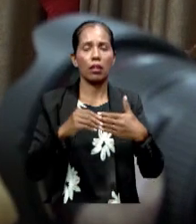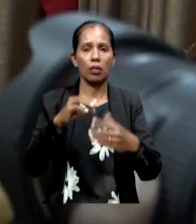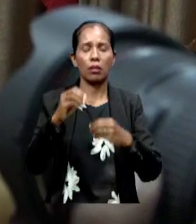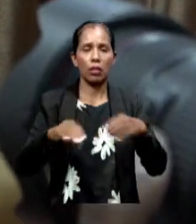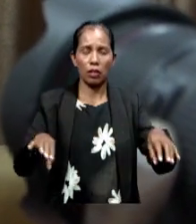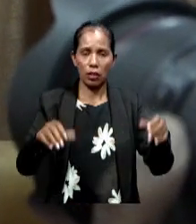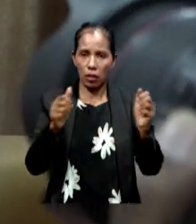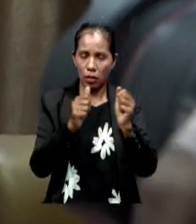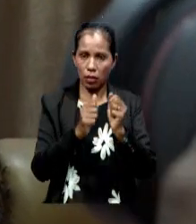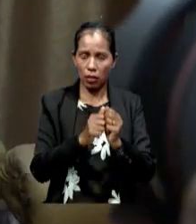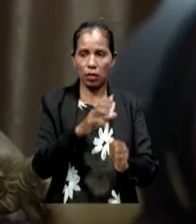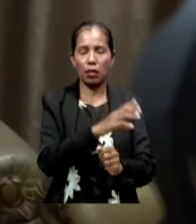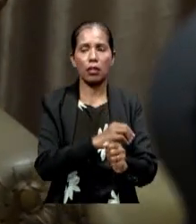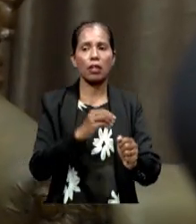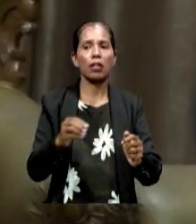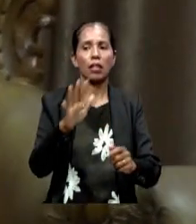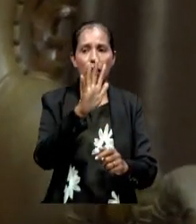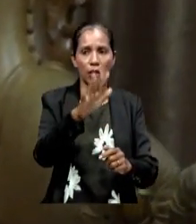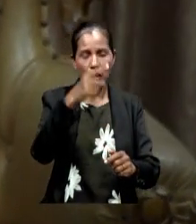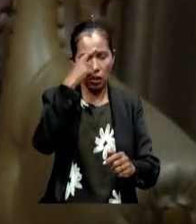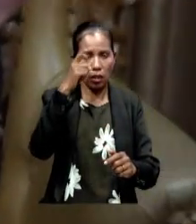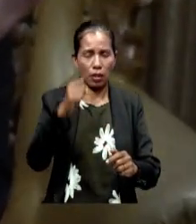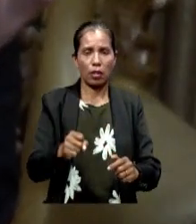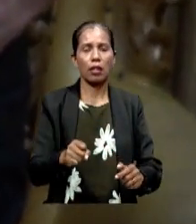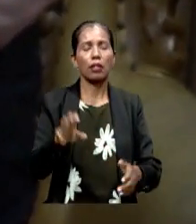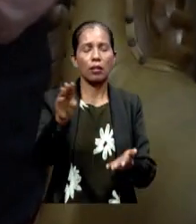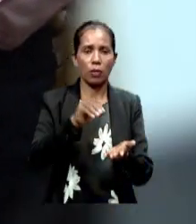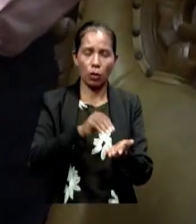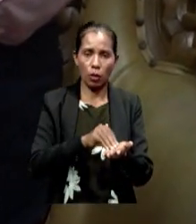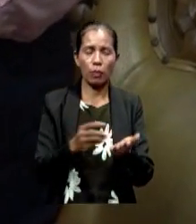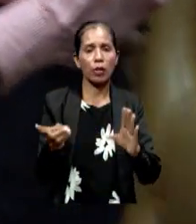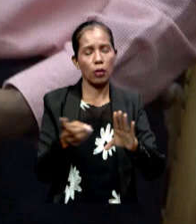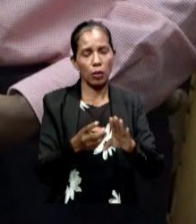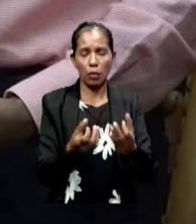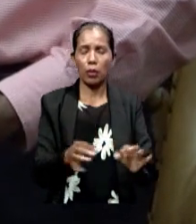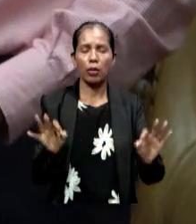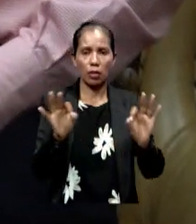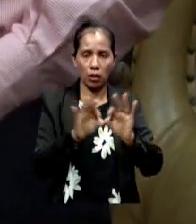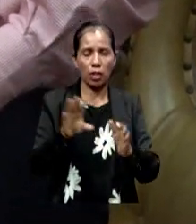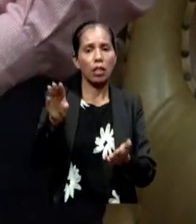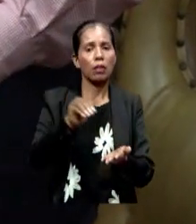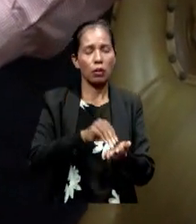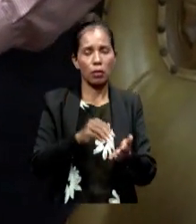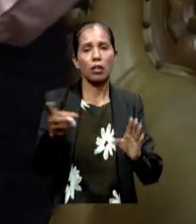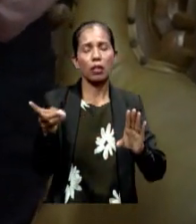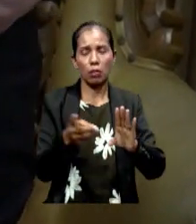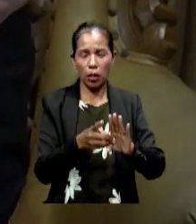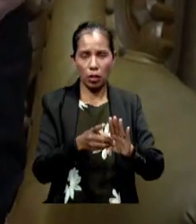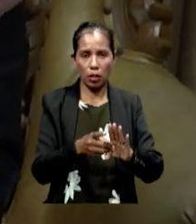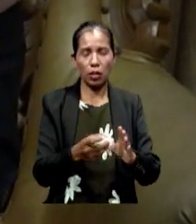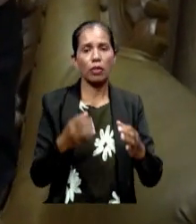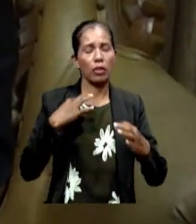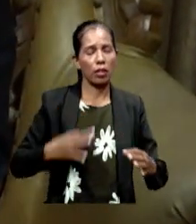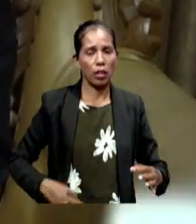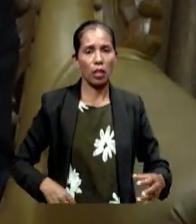e serviço durante o mandato legislatura da Lima, tamo consegue opta documento importante sira, incluímos documento fraternidade humana, de bem que Estado